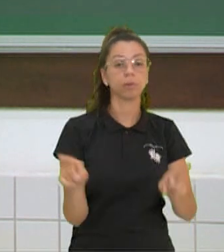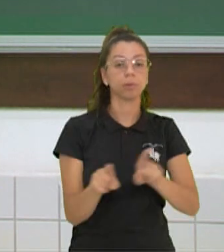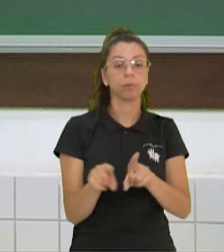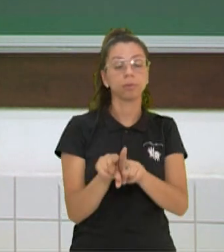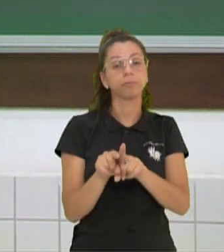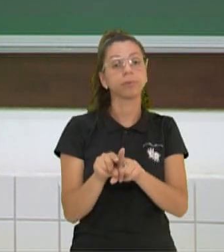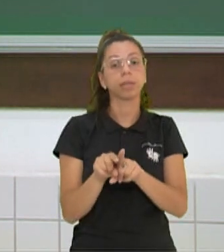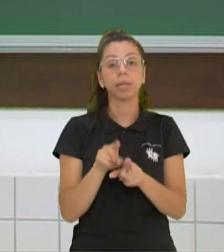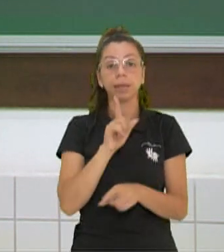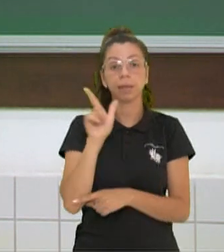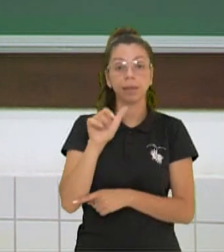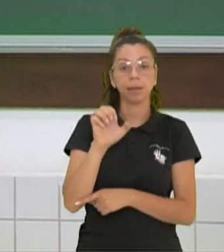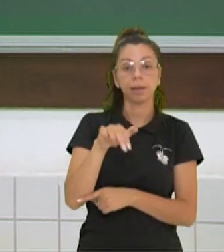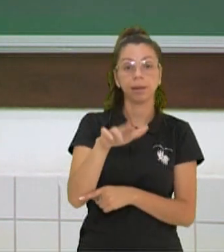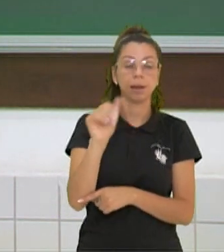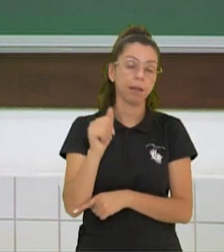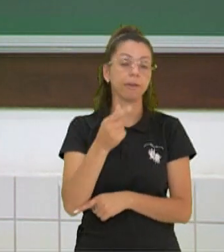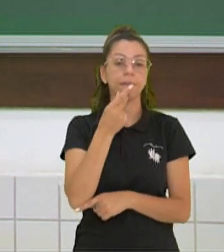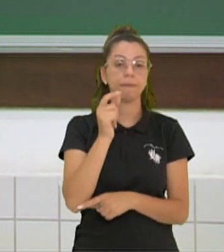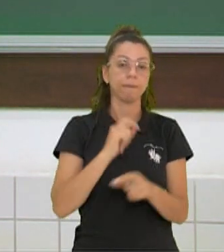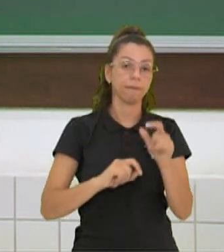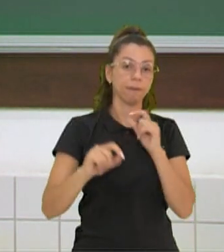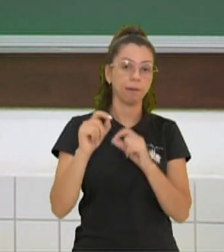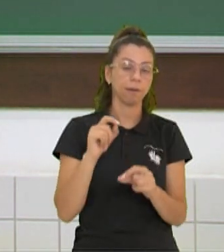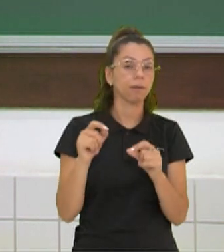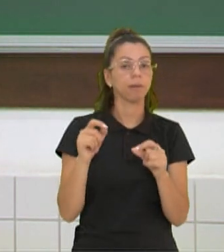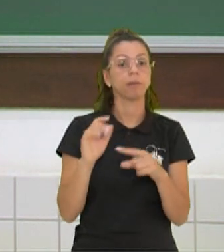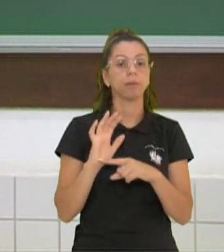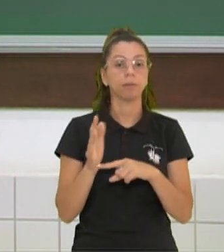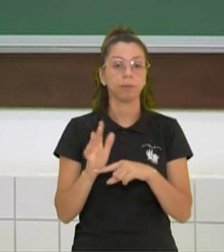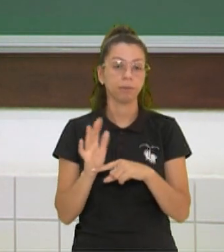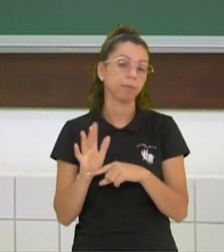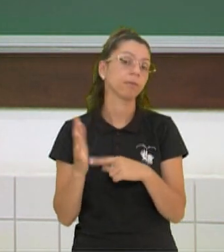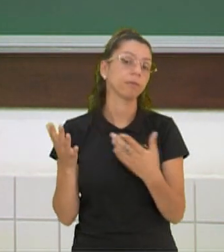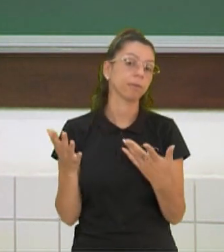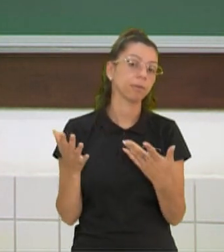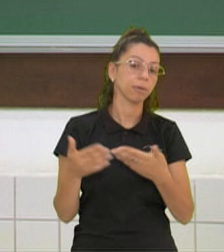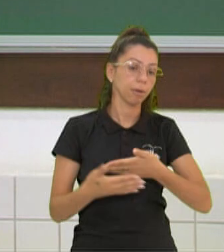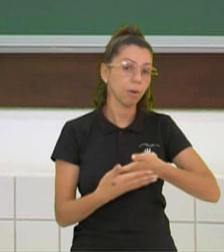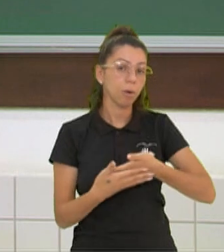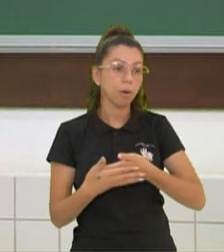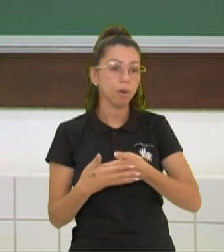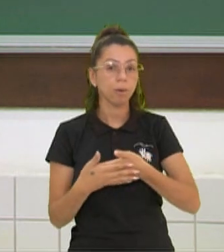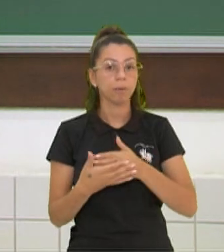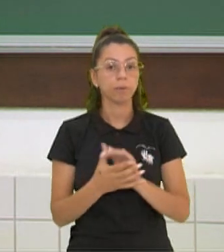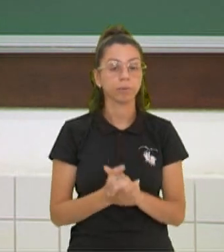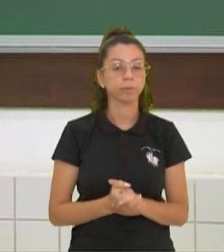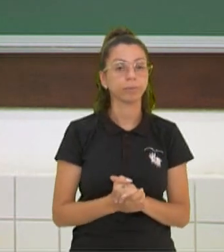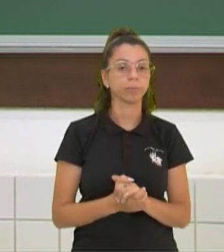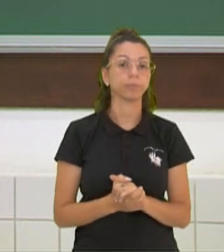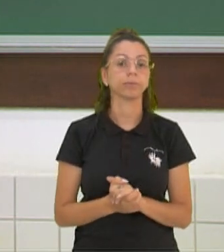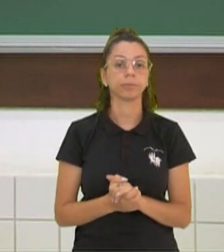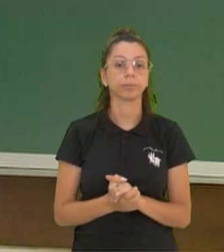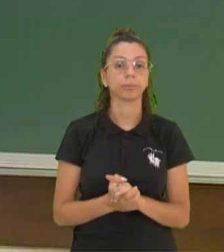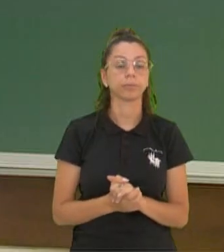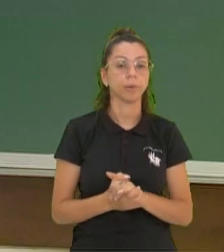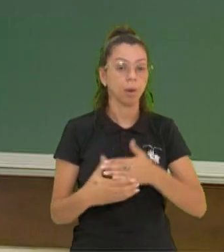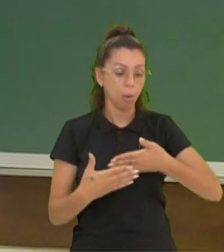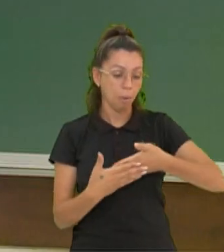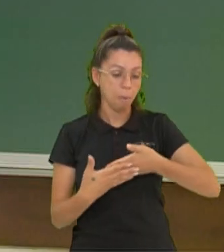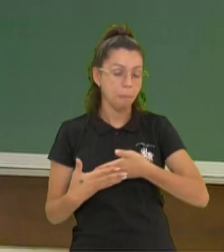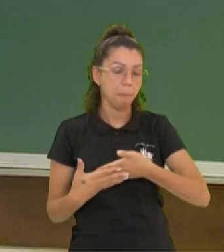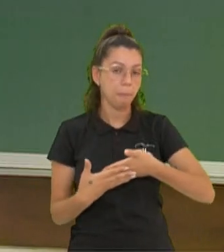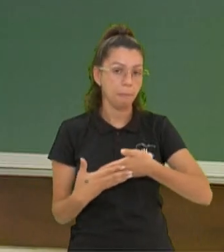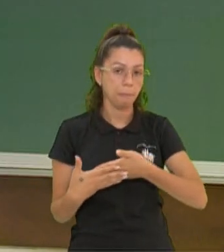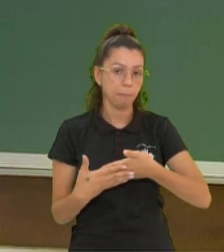da importância, porque ela faz uma oficina também criando o bebê Abayomi. E quando você cria um bebê,